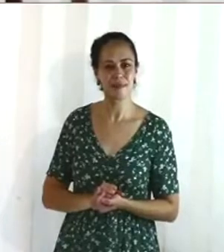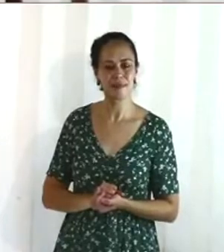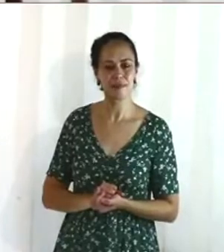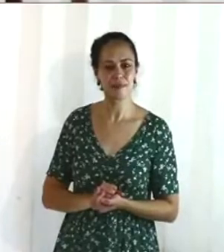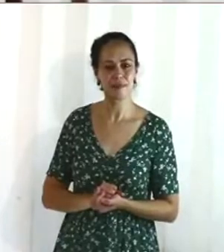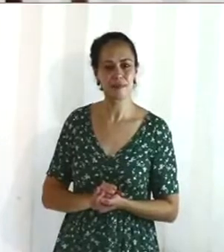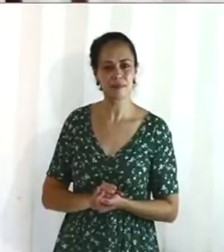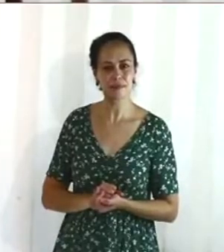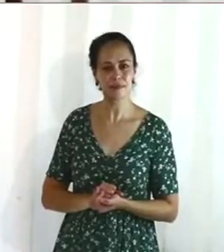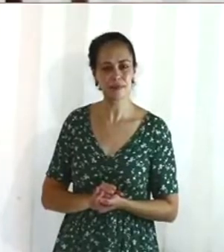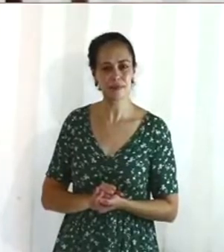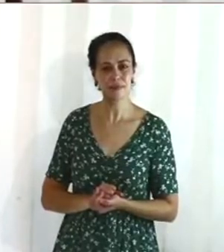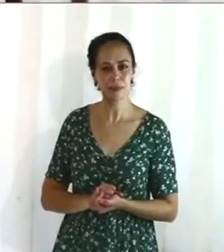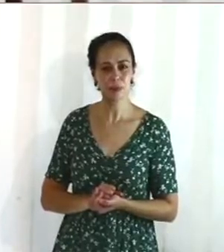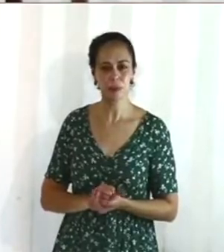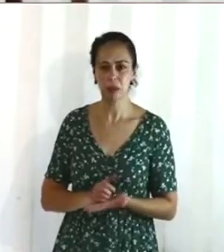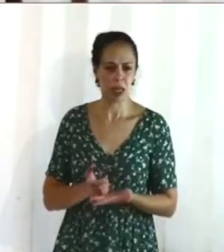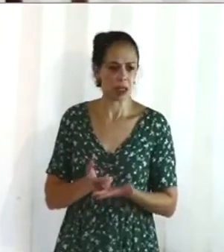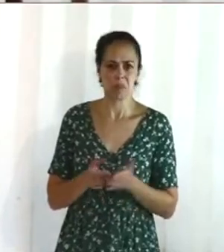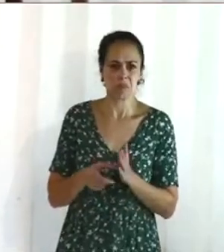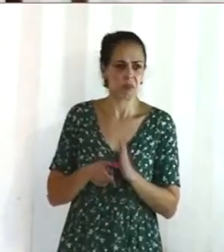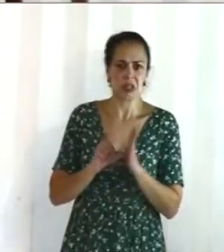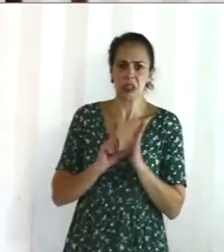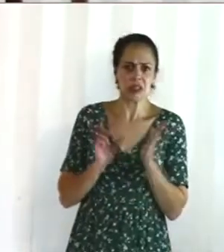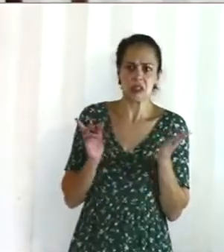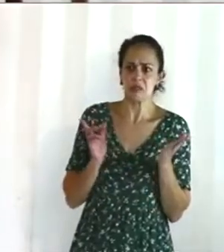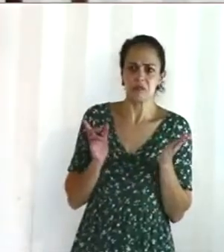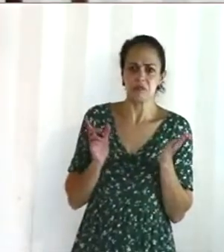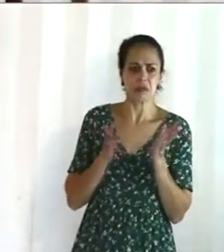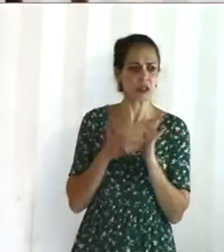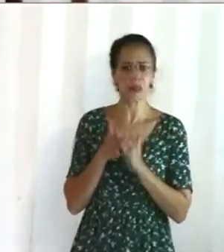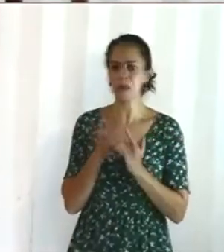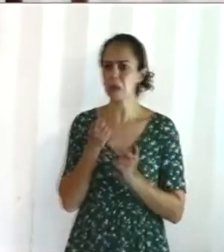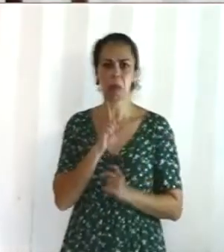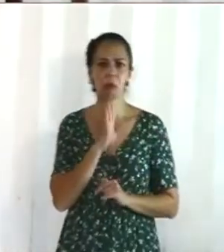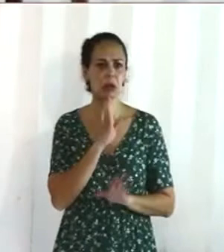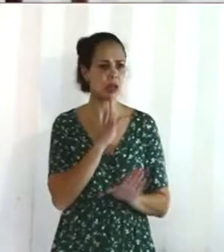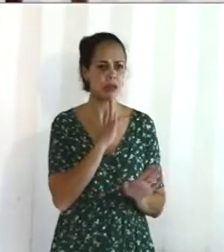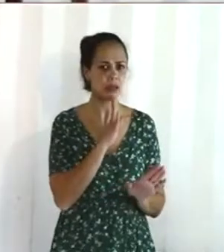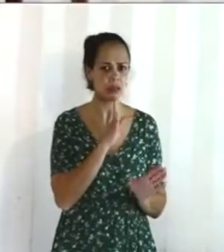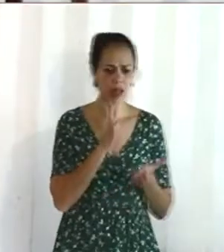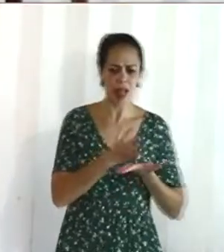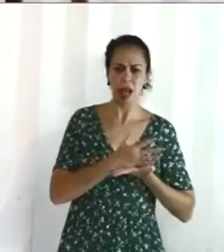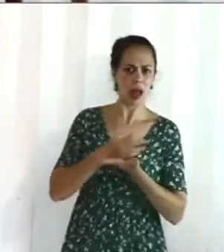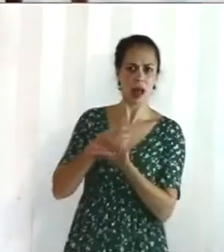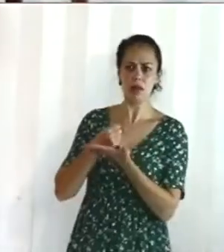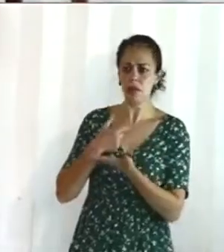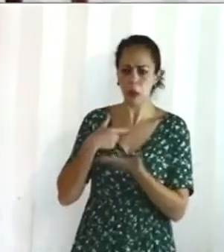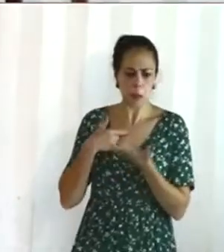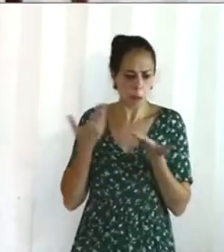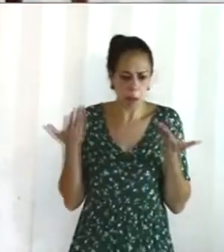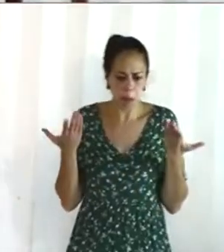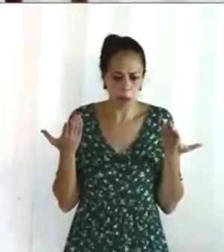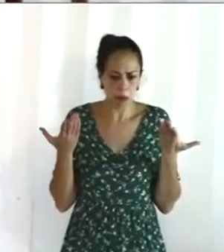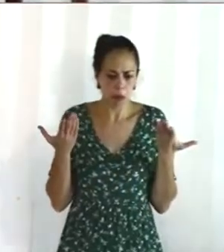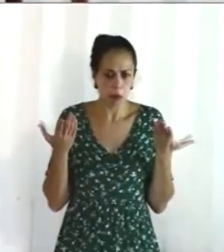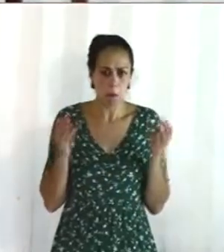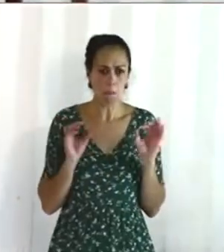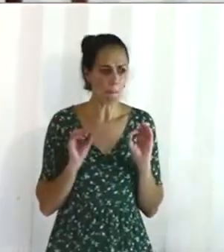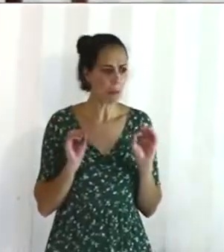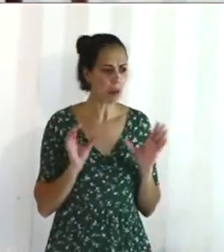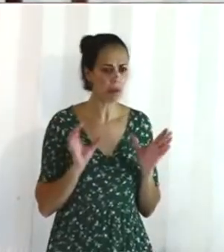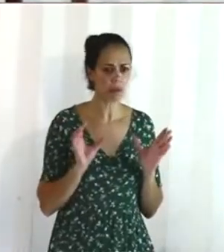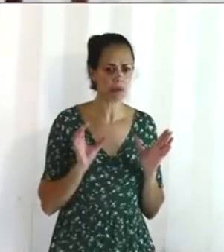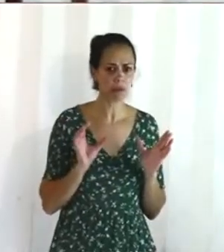nós estávamos condenados. Mas através do Cristo que é a vida, nós recebemos agora